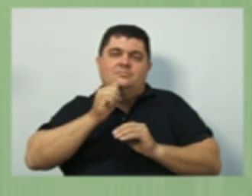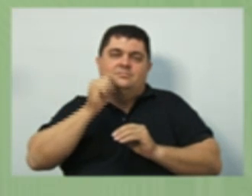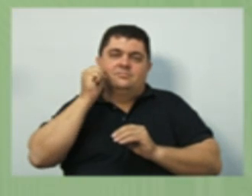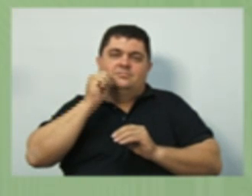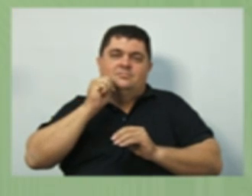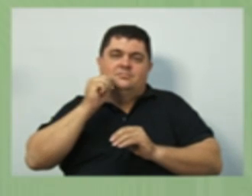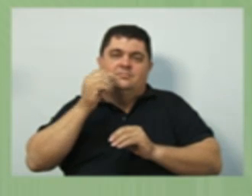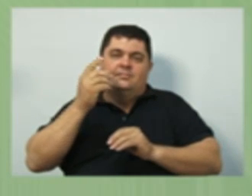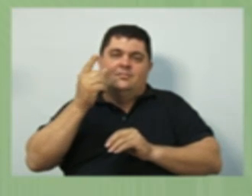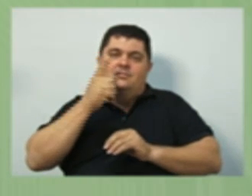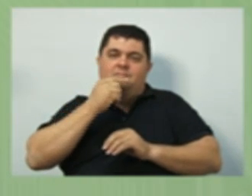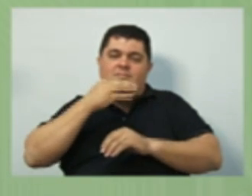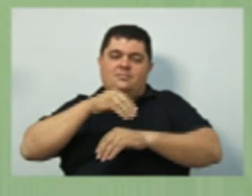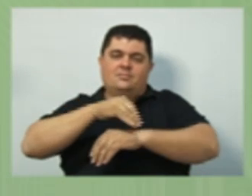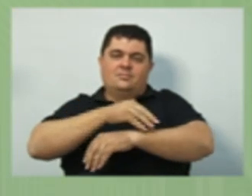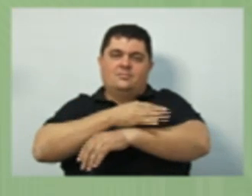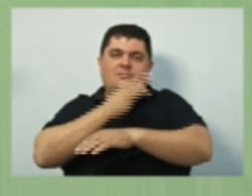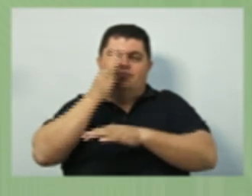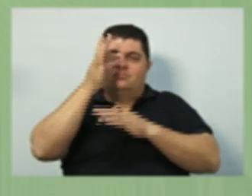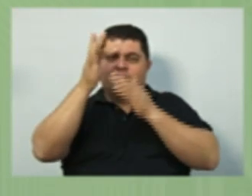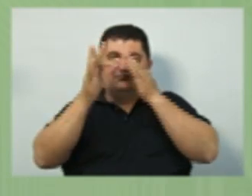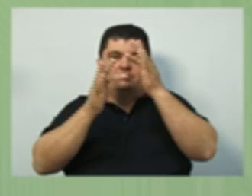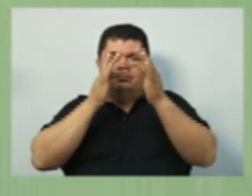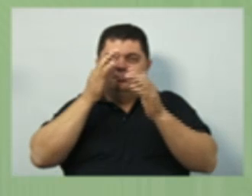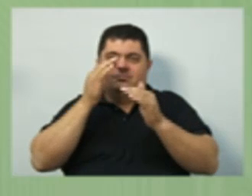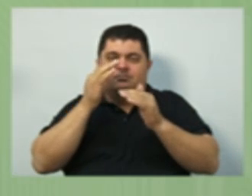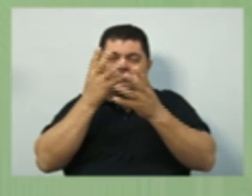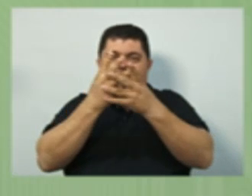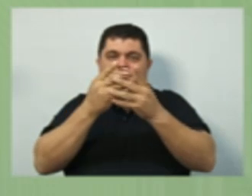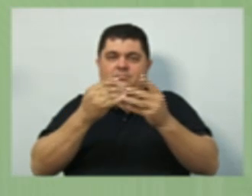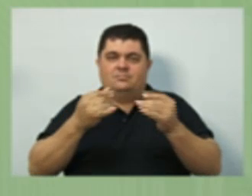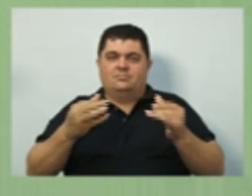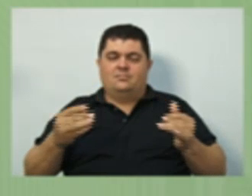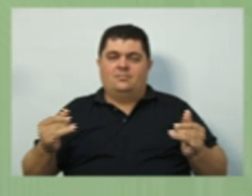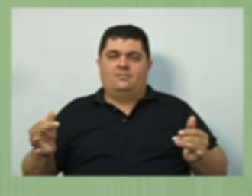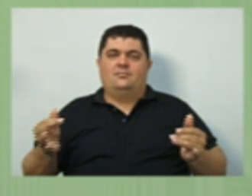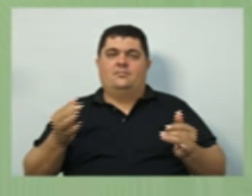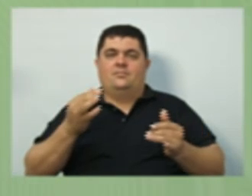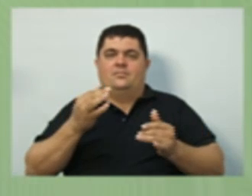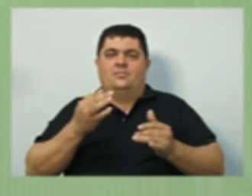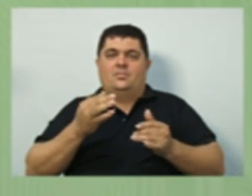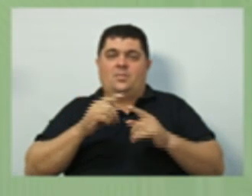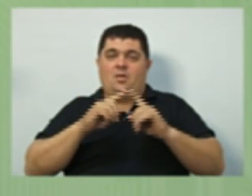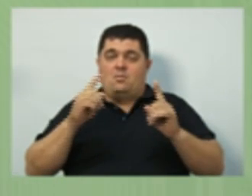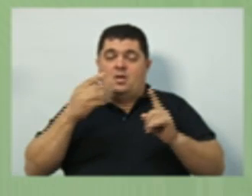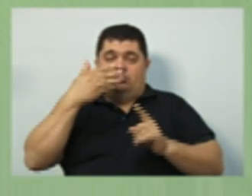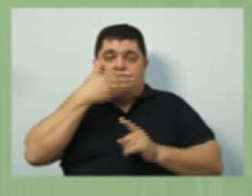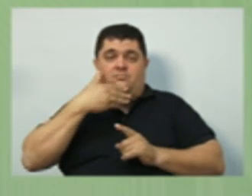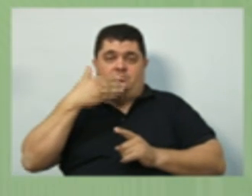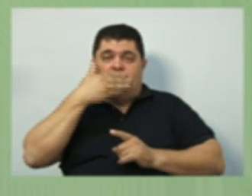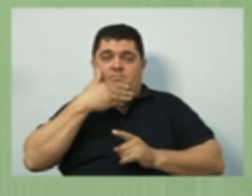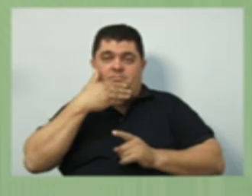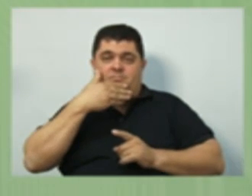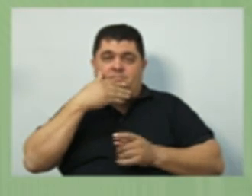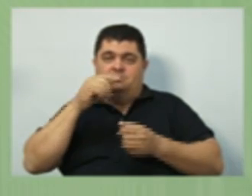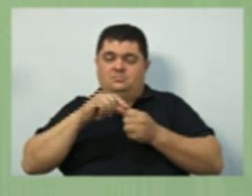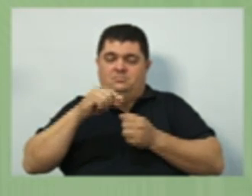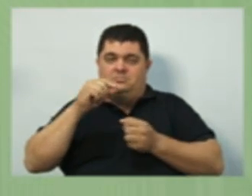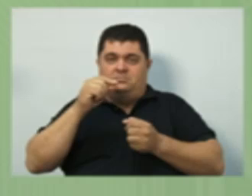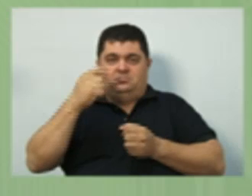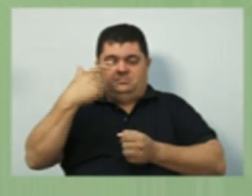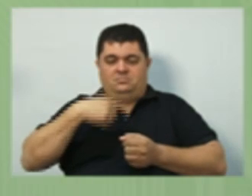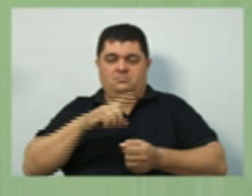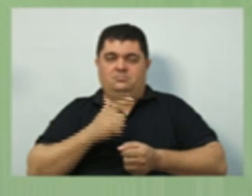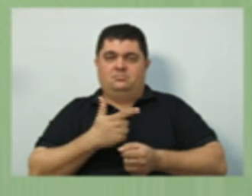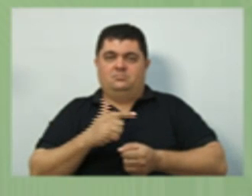pele, flor que se dissolve na boca. Mas este açúcar não foi feito por mim.